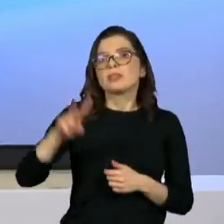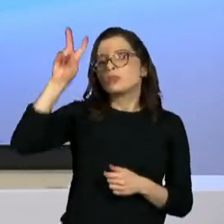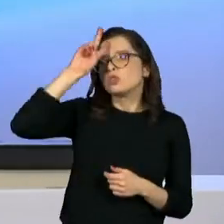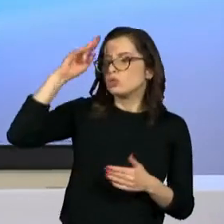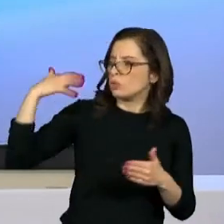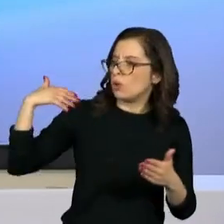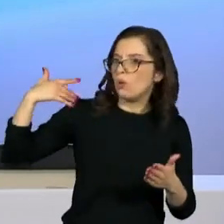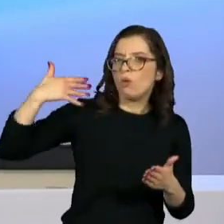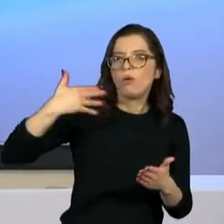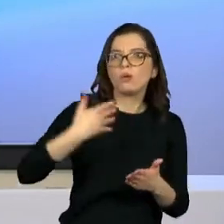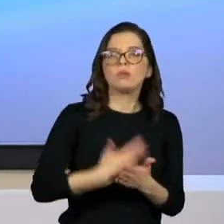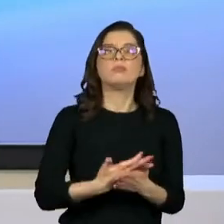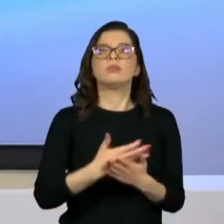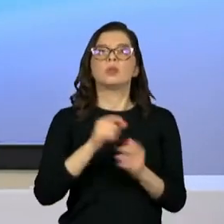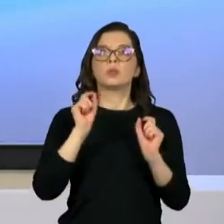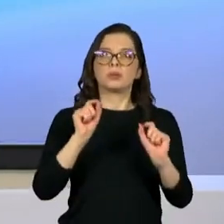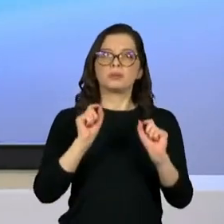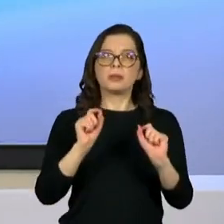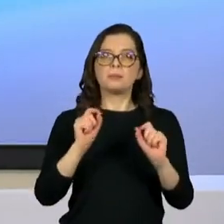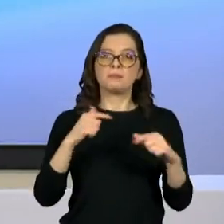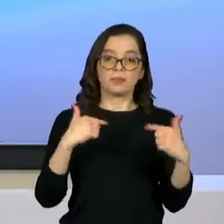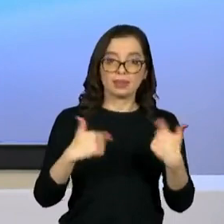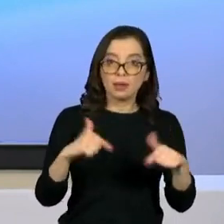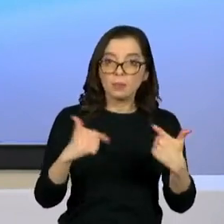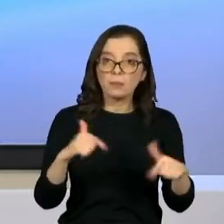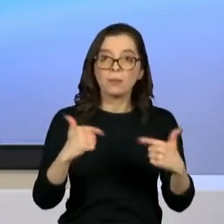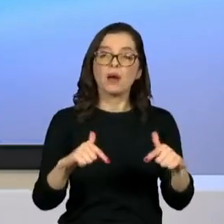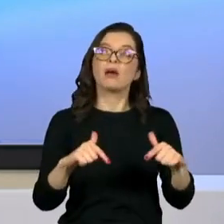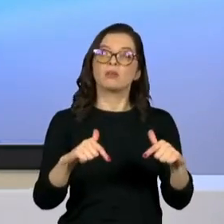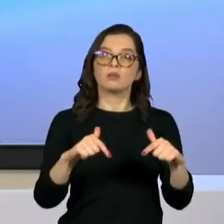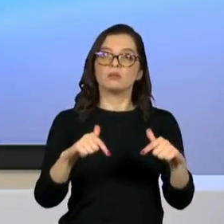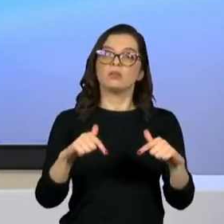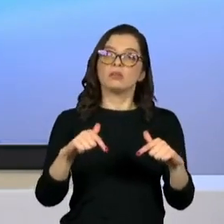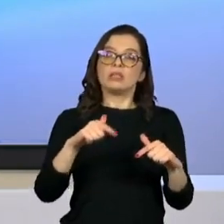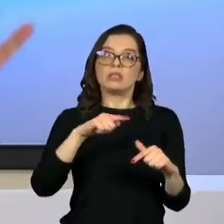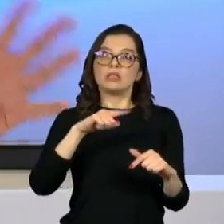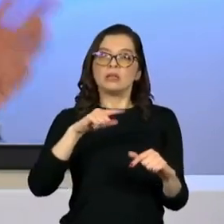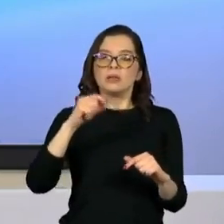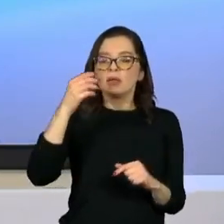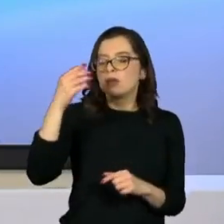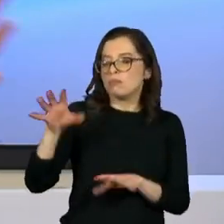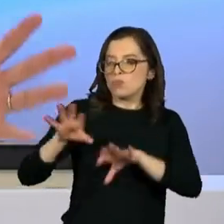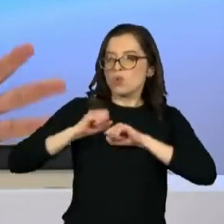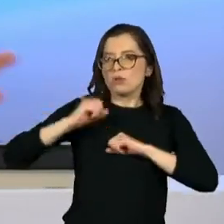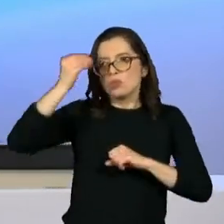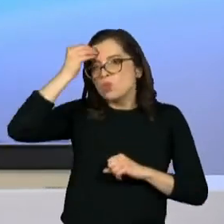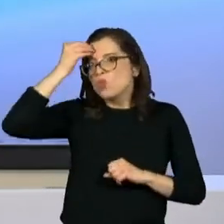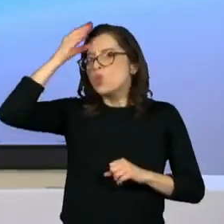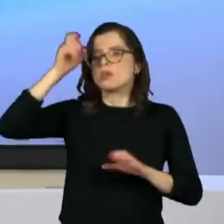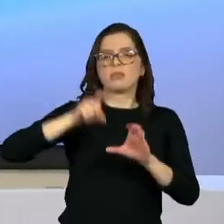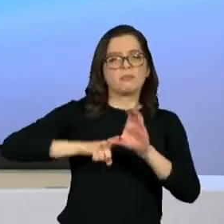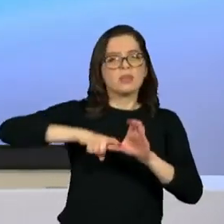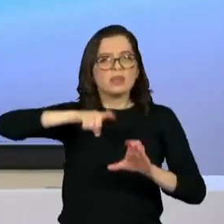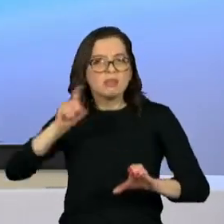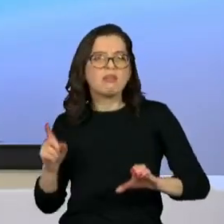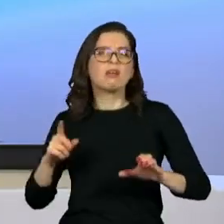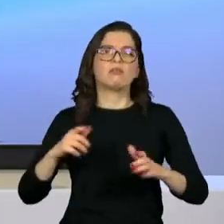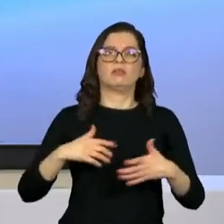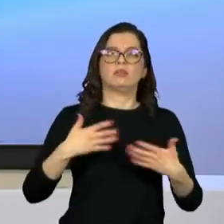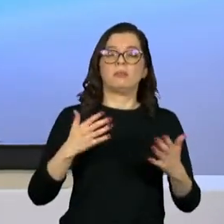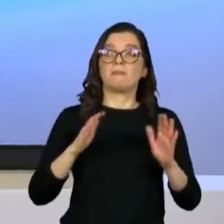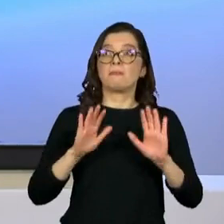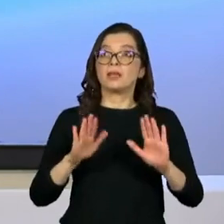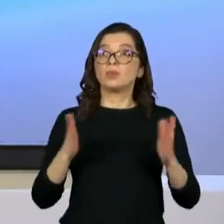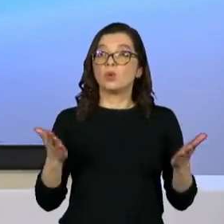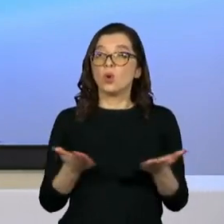trabalho como algo que forma cidadãos virtuosos, independentes, para algo que seria fruto de um suposto acordo voluntário.